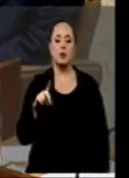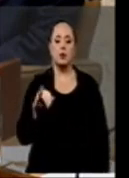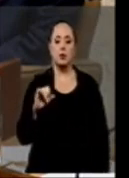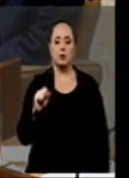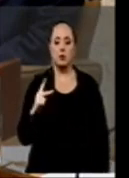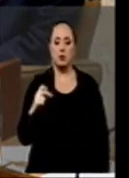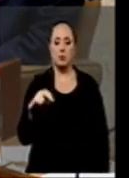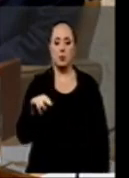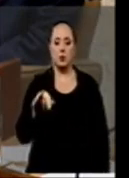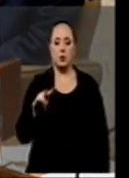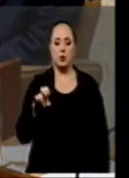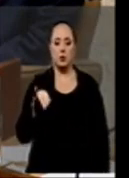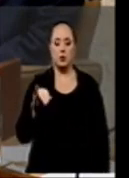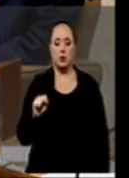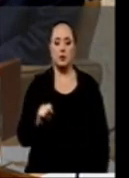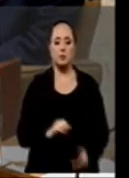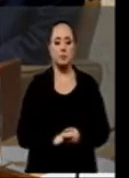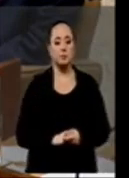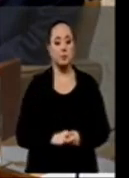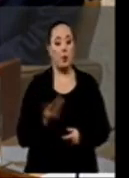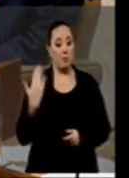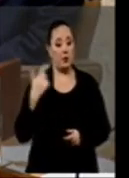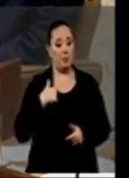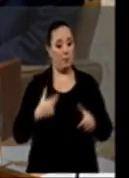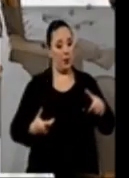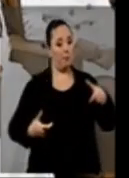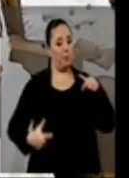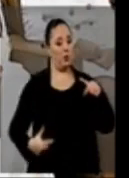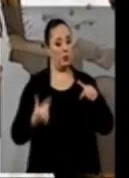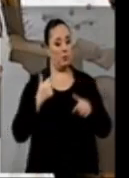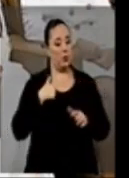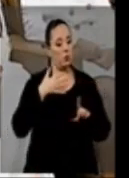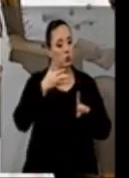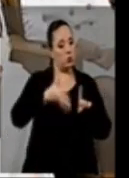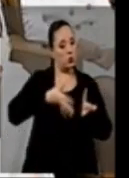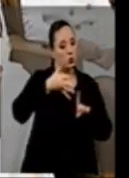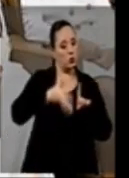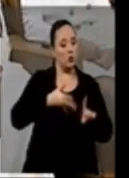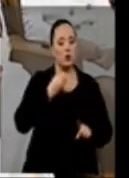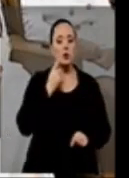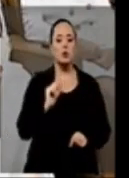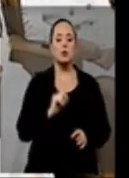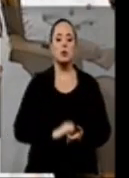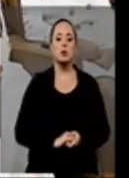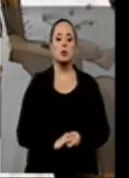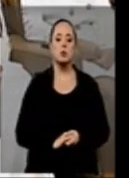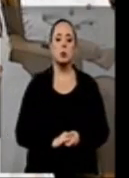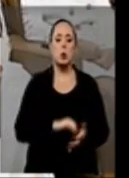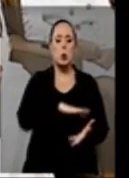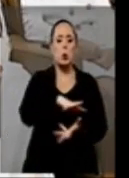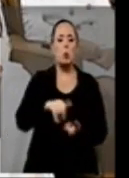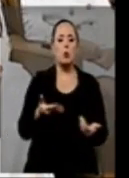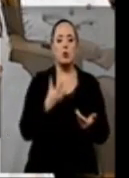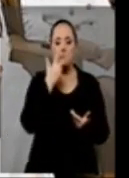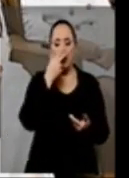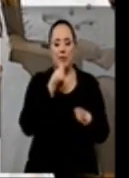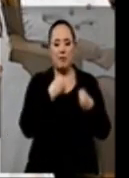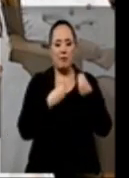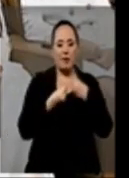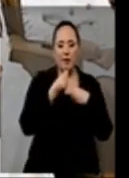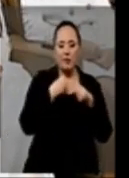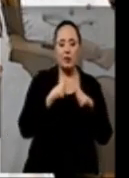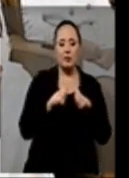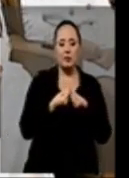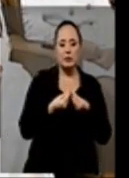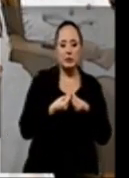como destaquei meu discurso de posse nesta presidência no fundo no mundo fragmentado de hoje precisamos